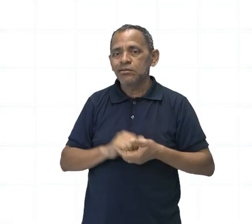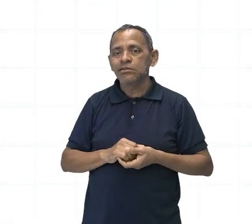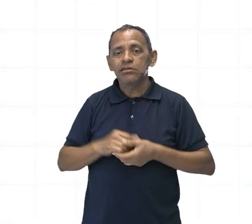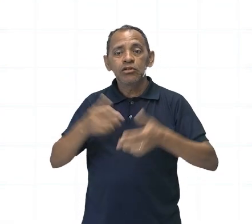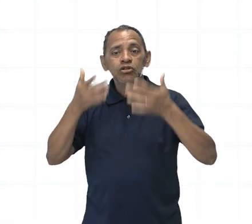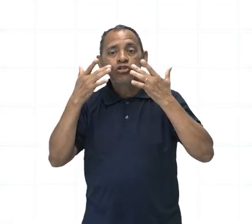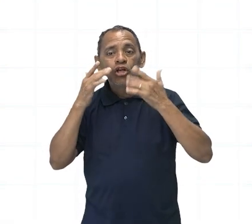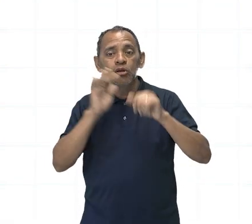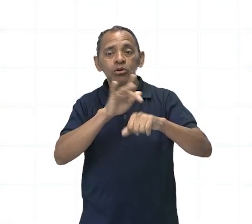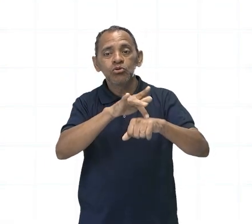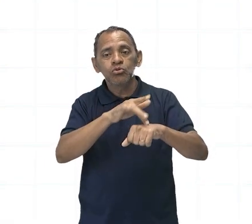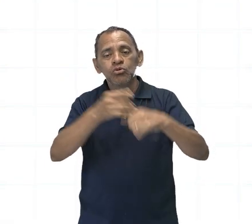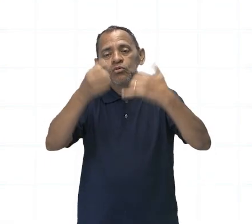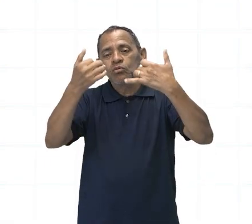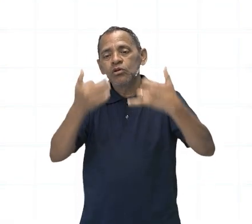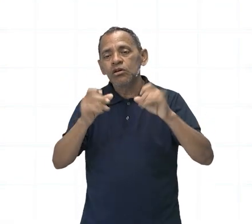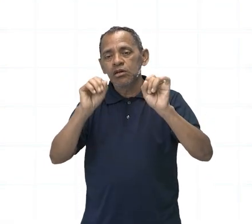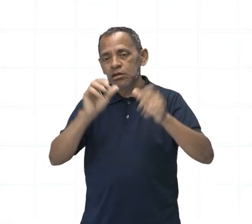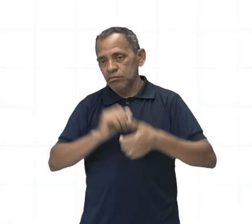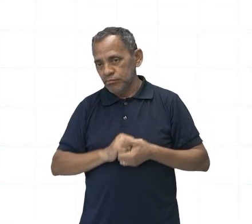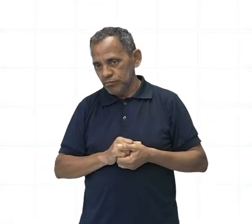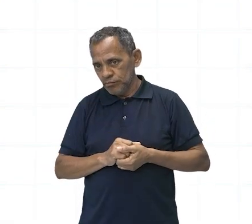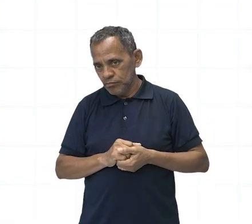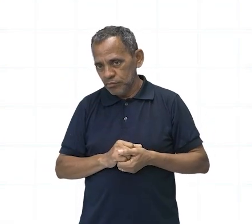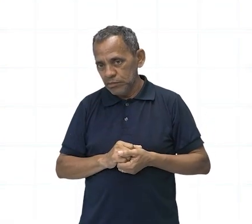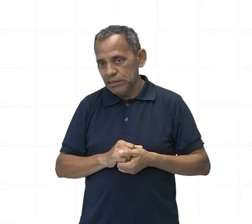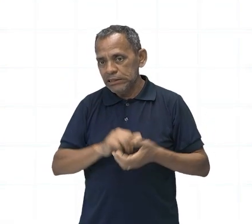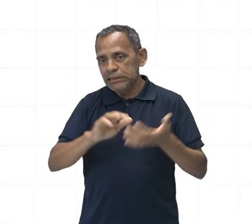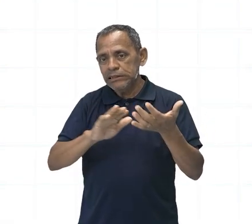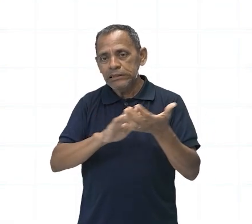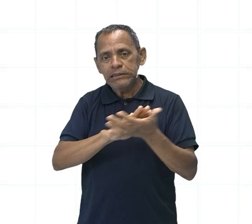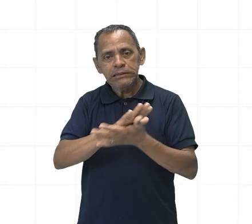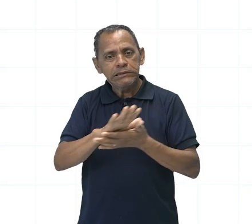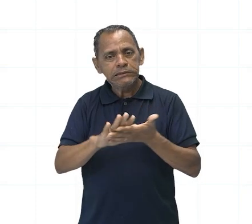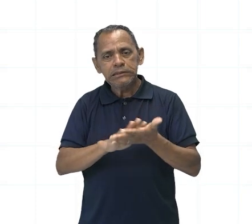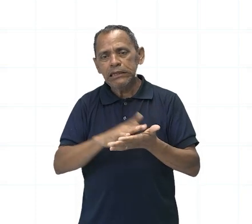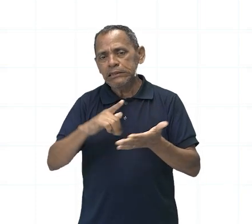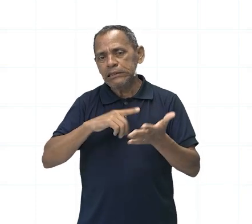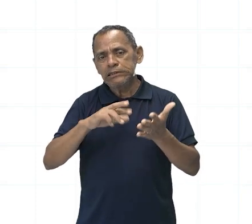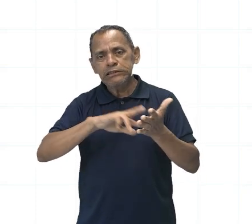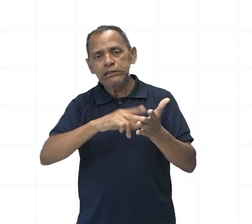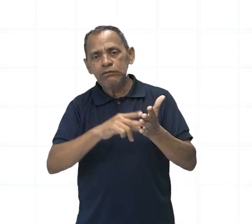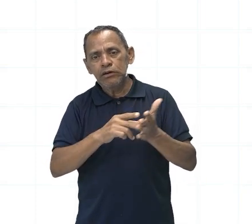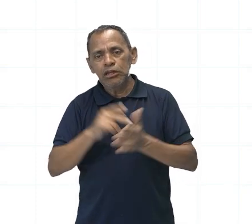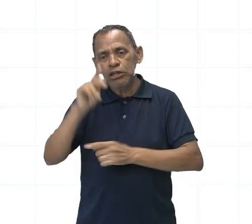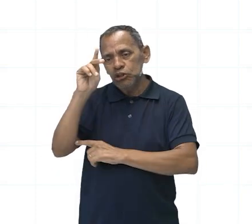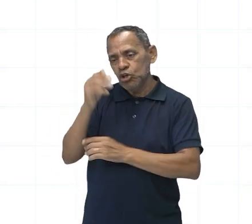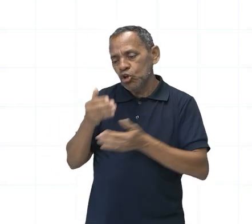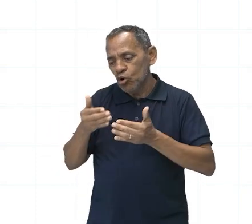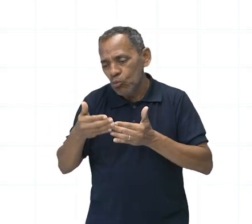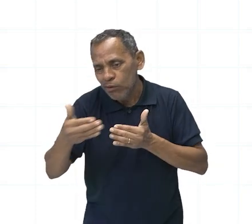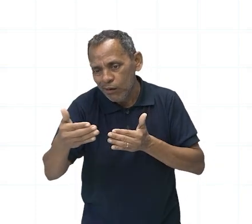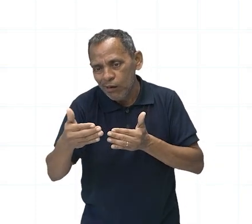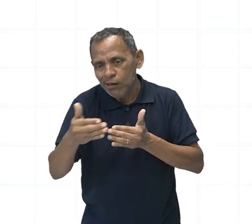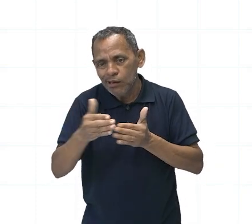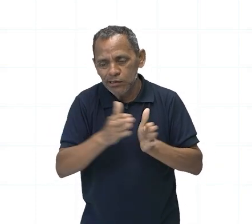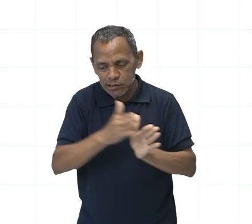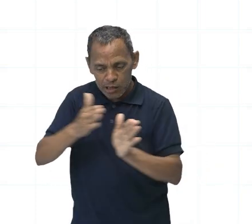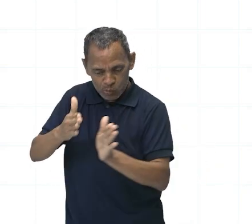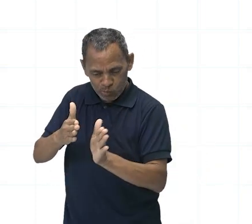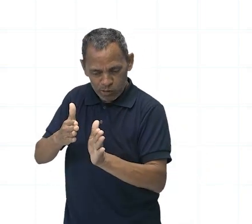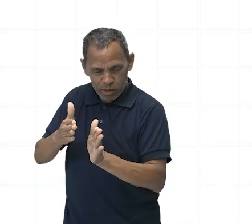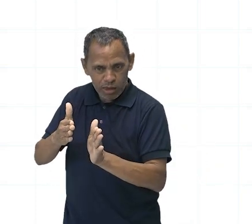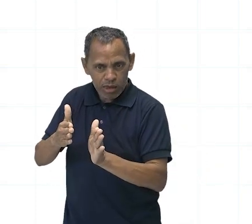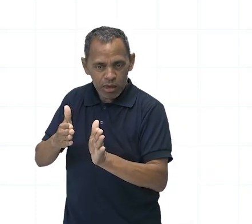absurdo, ele fala mais ou menos isso. Então, nada tem sentido. A história começa no meio, depois vai